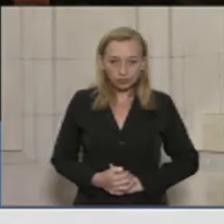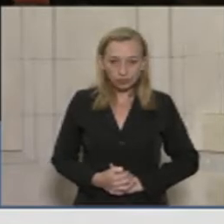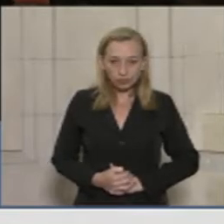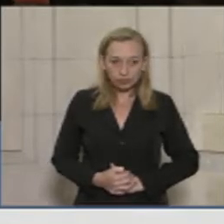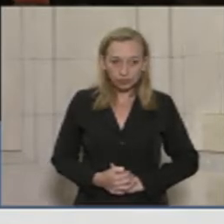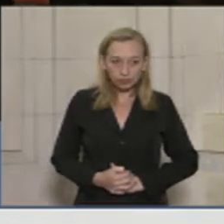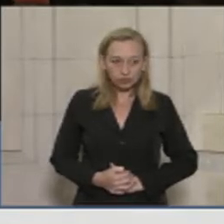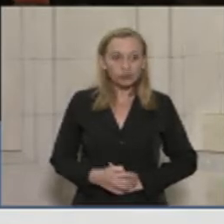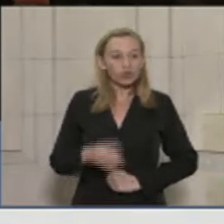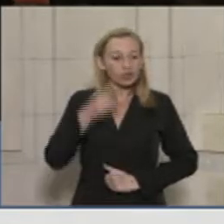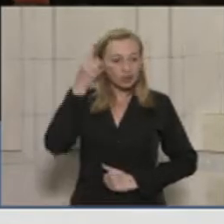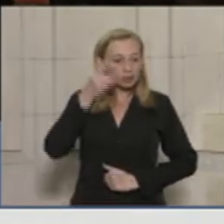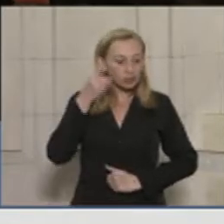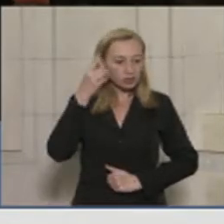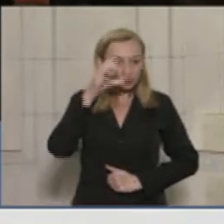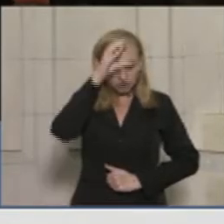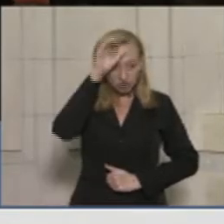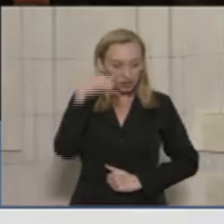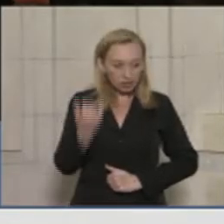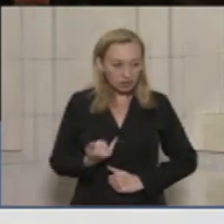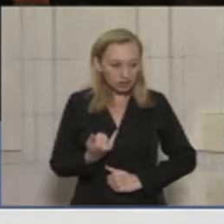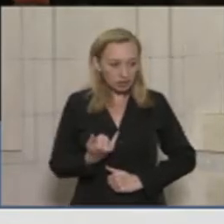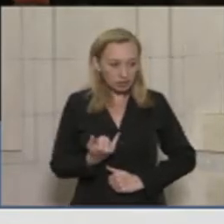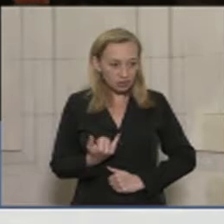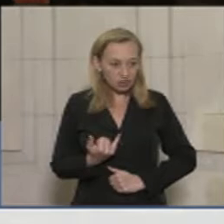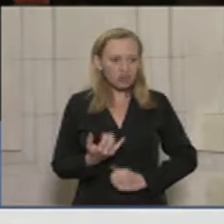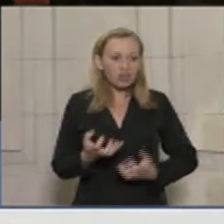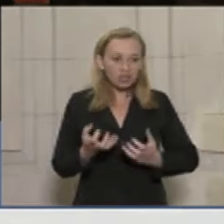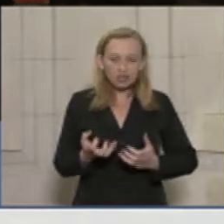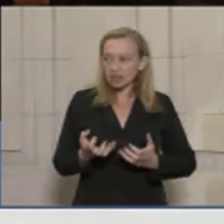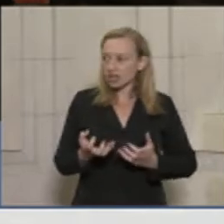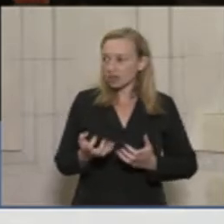Se a deputada Tia Ju quiser, não tem problema. Não, tá bom.